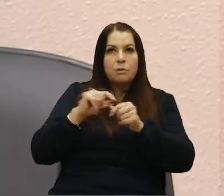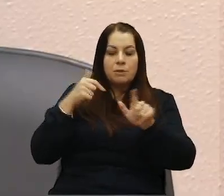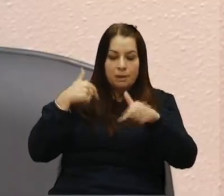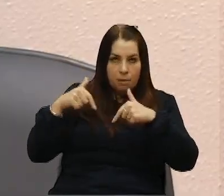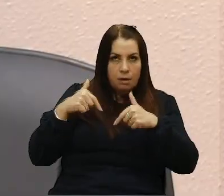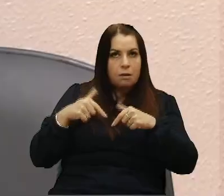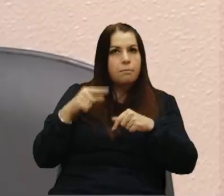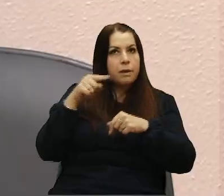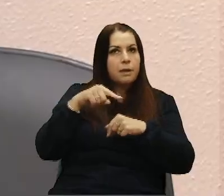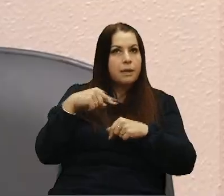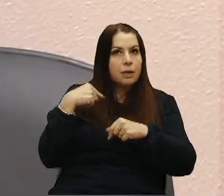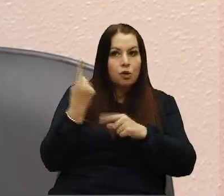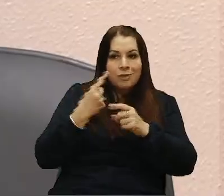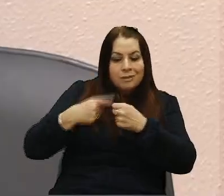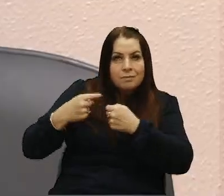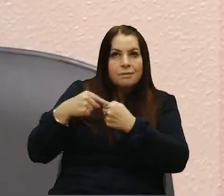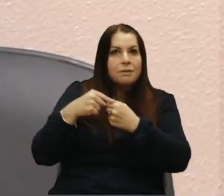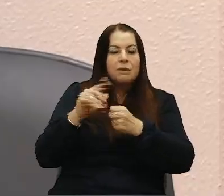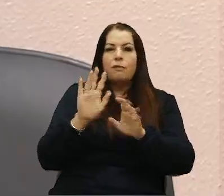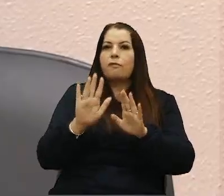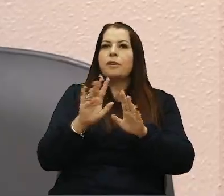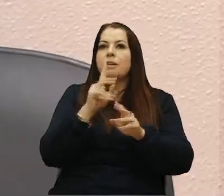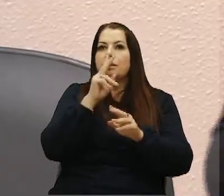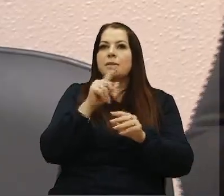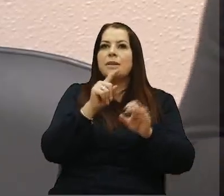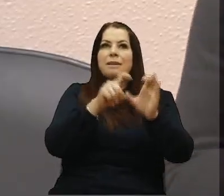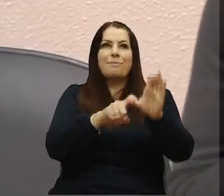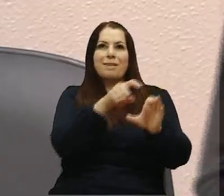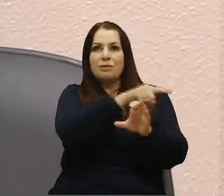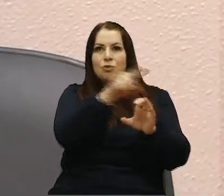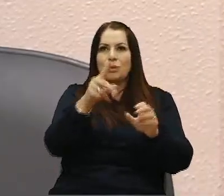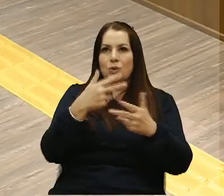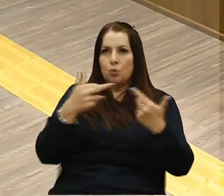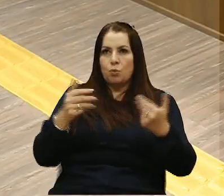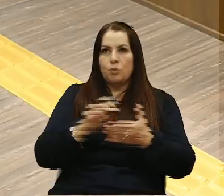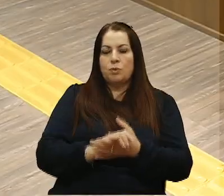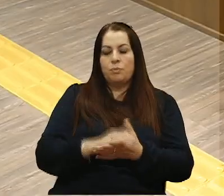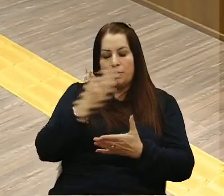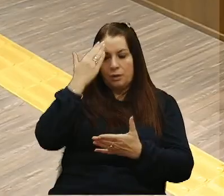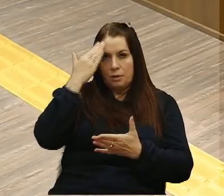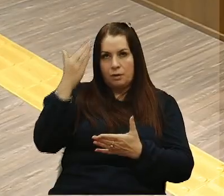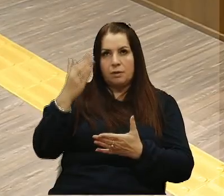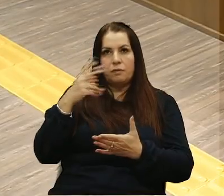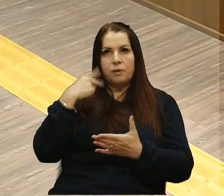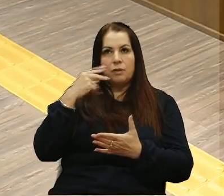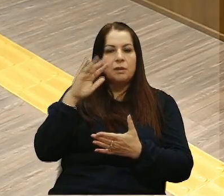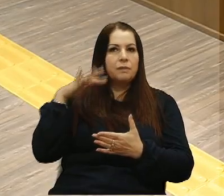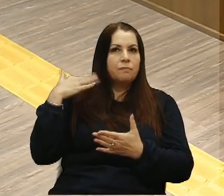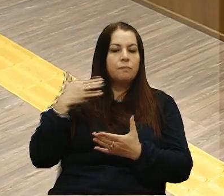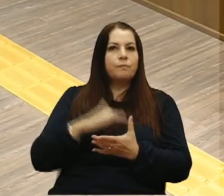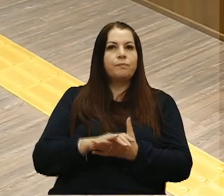trabalhar para que a nossa cidade não fique refém dessas coisas, senhor presidente. Obrigada. Obrigado, vereadora Andressa Marques. Com a palavra,